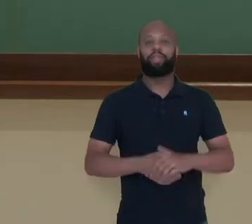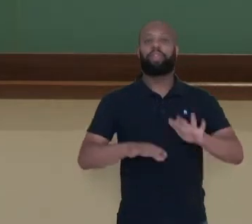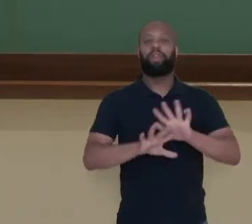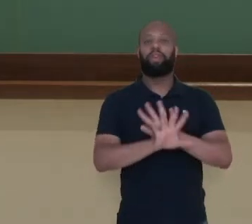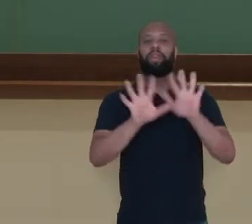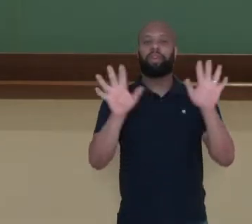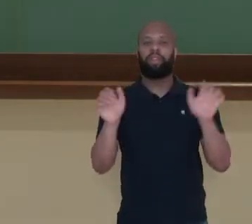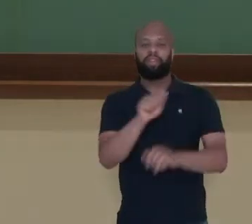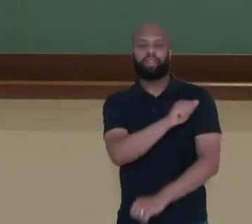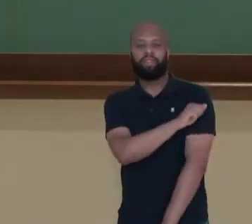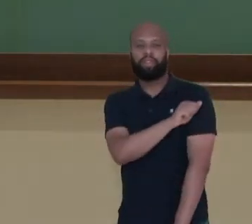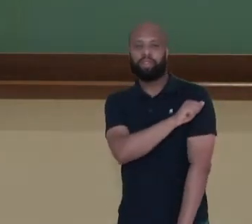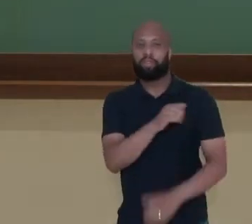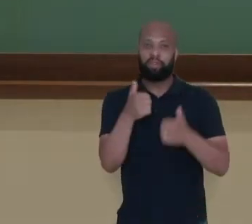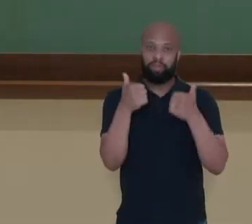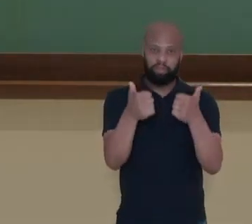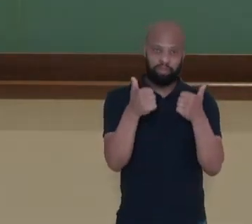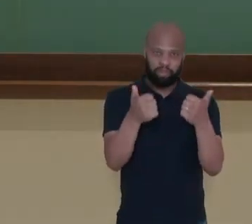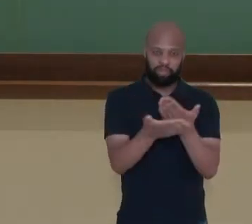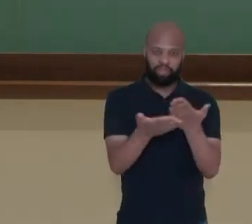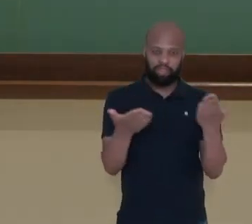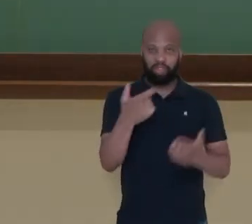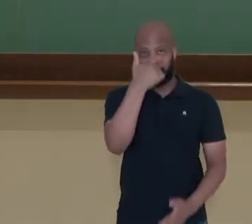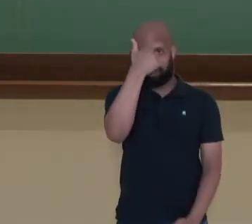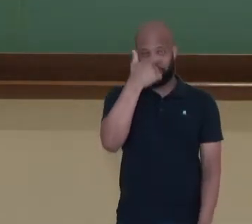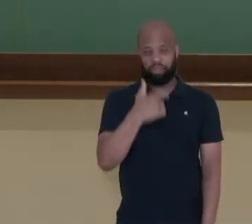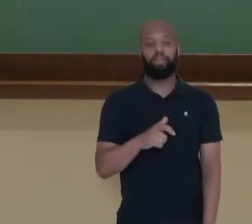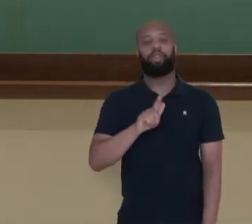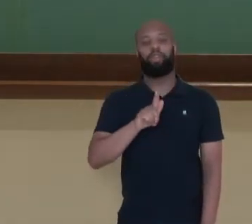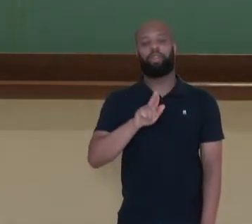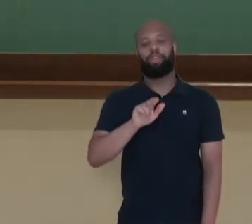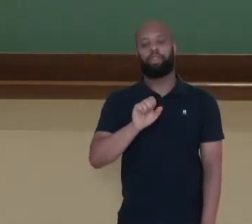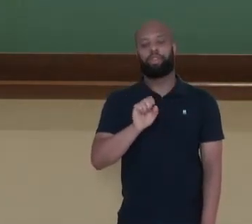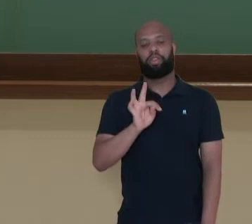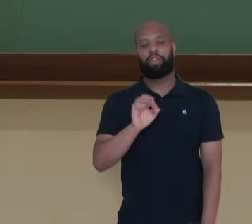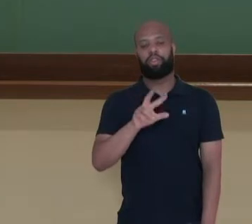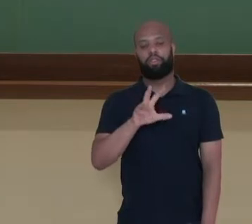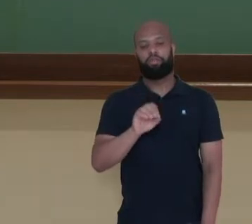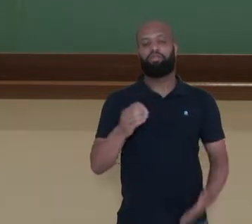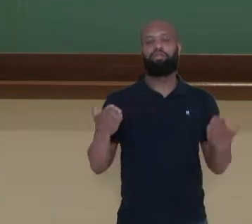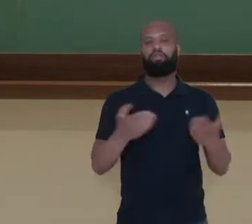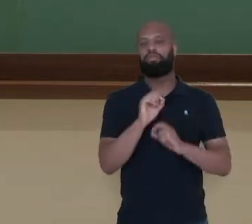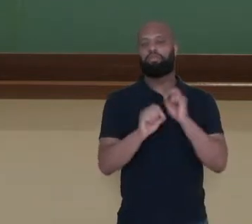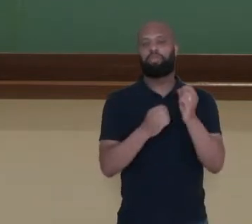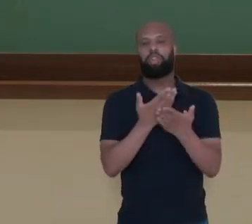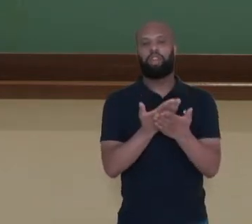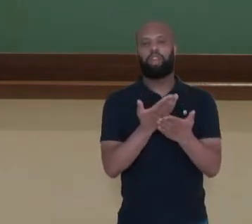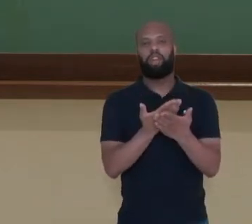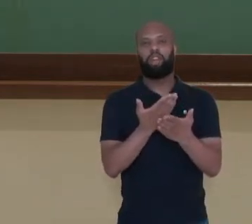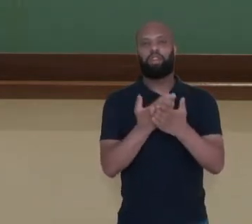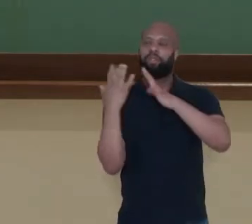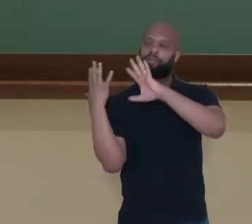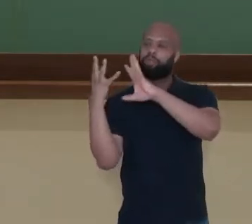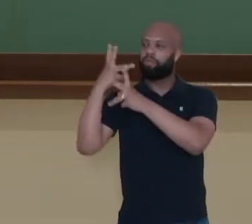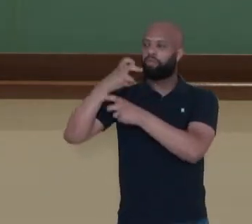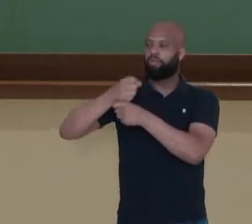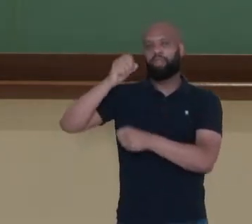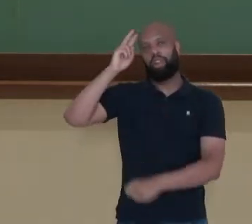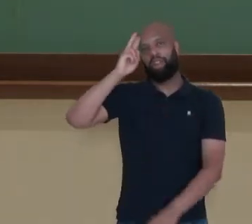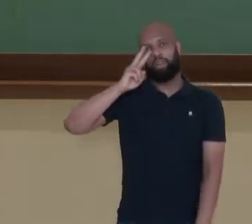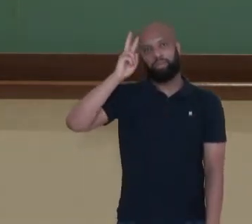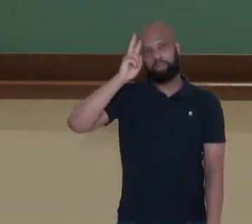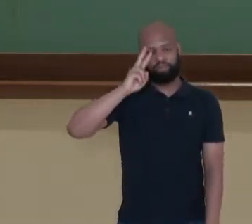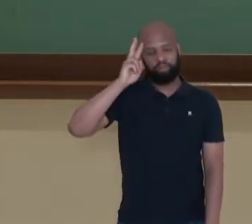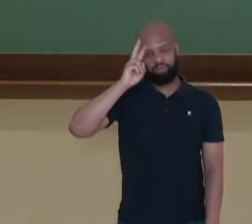Olá, meus queridos Pimpões, tudo bem com vocês? Quem está falando aqui é o professor Gustavo Treveiro e hoje nós vamos fazer uma aula de retomada, a